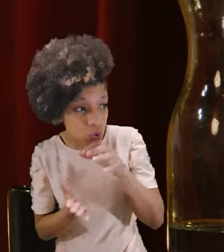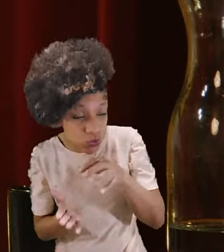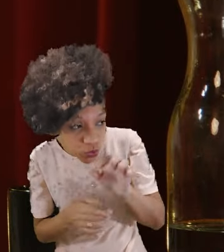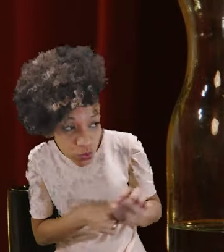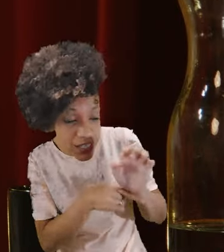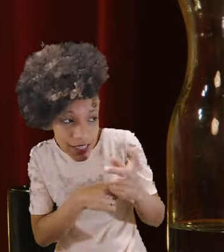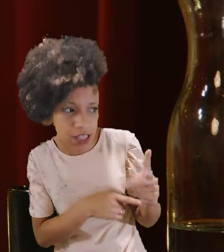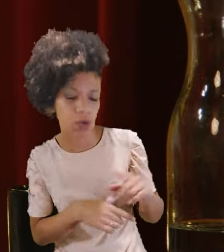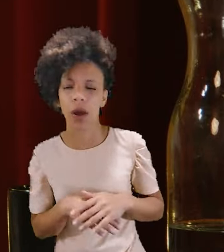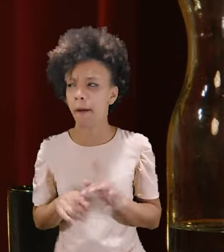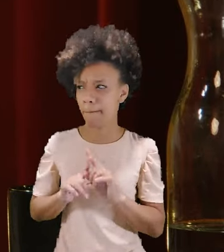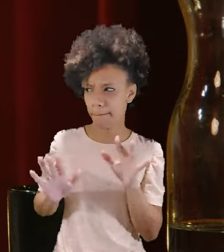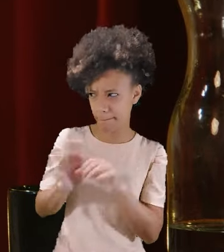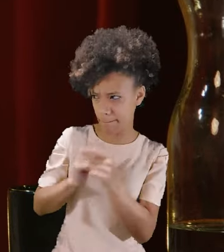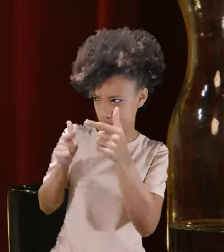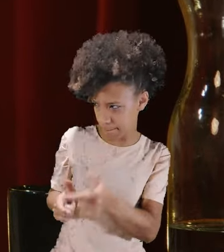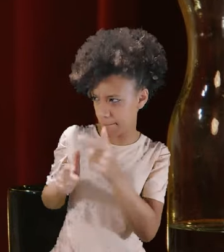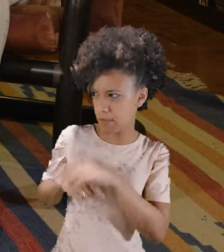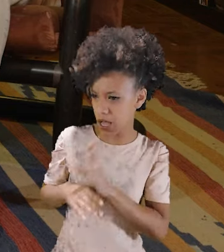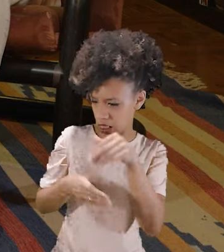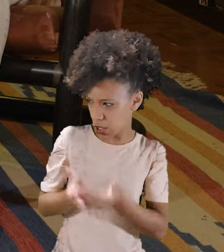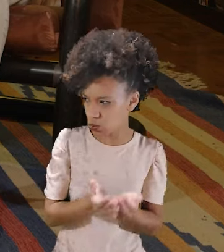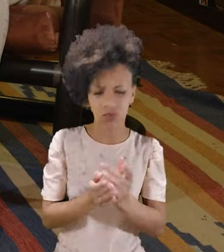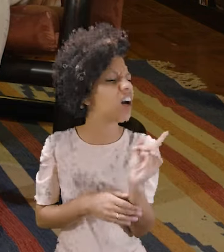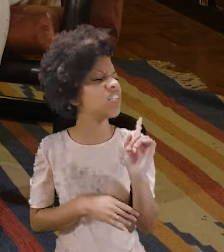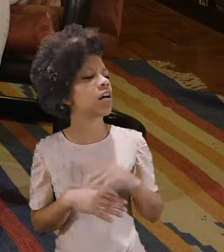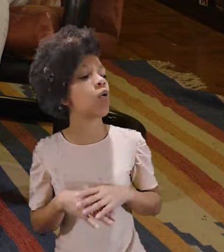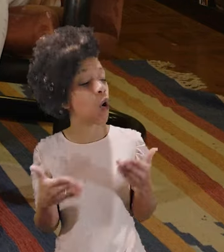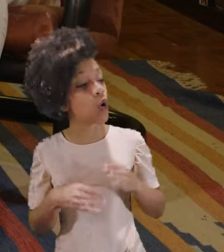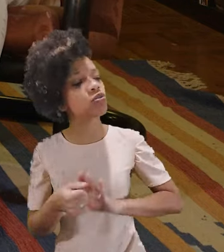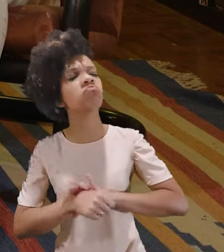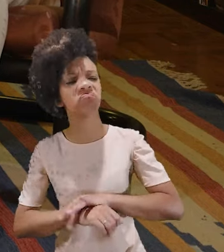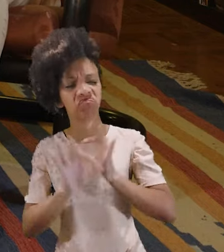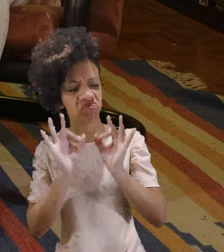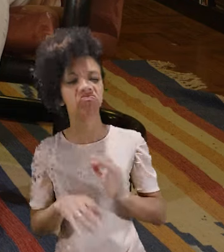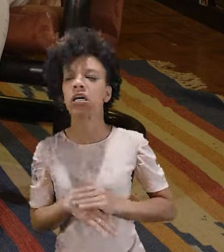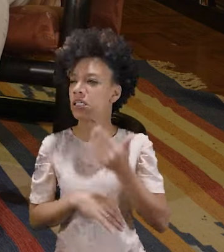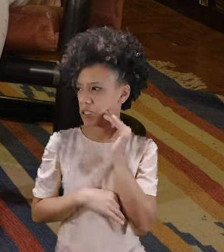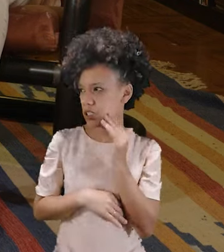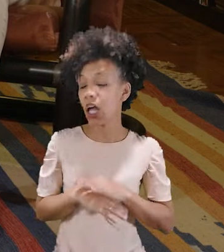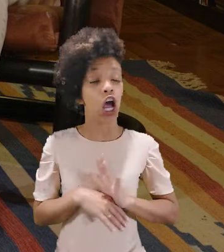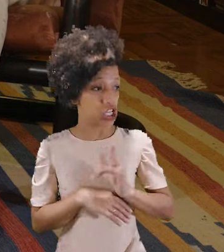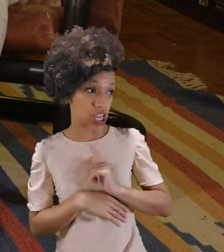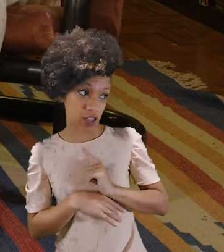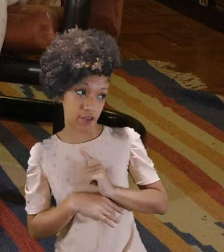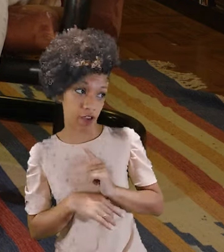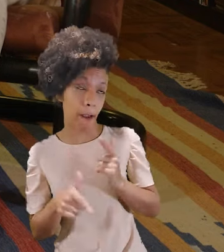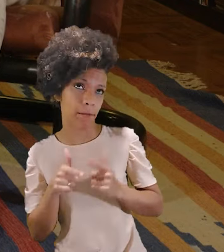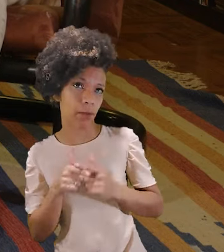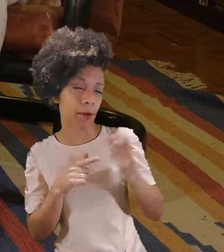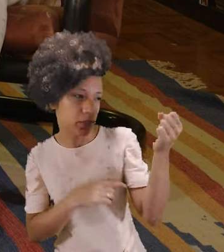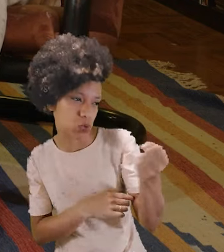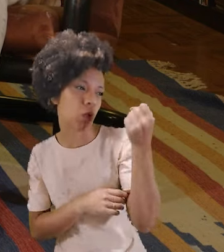seu estado mas existe coisas tipo do cara que a saltar lá dentro do navio do não não hoje em dia é muito seguro cara muito seguro aí a gente já fez no passado